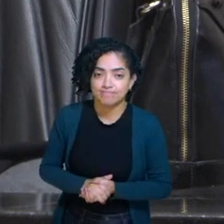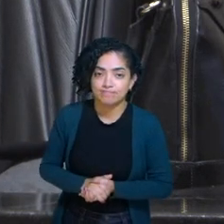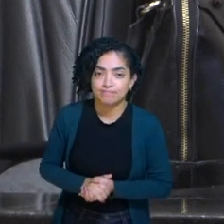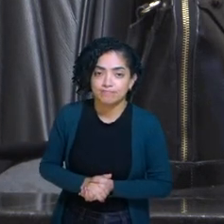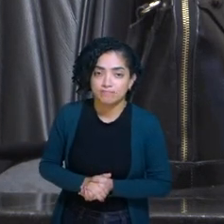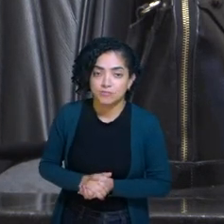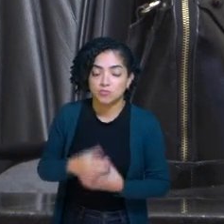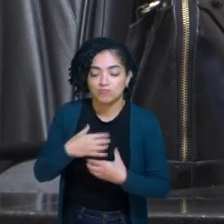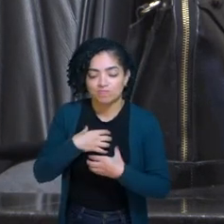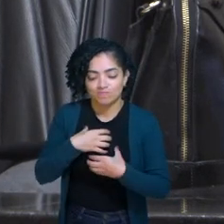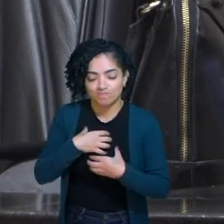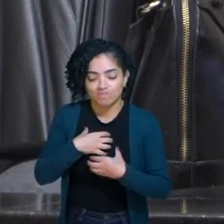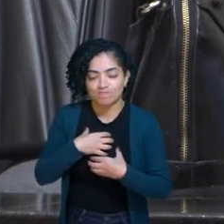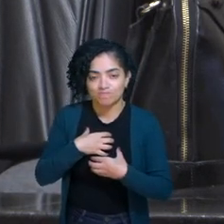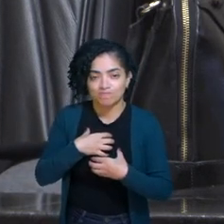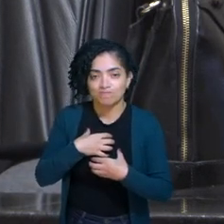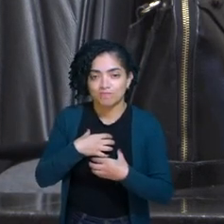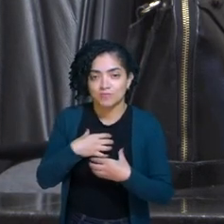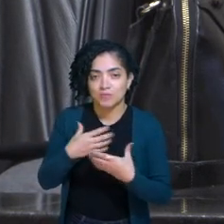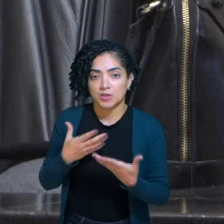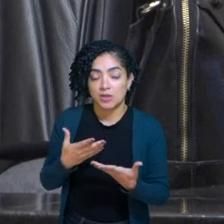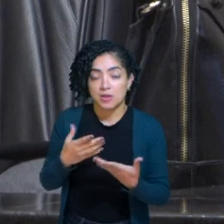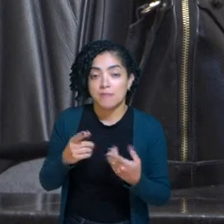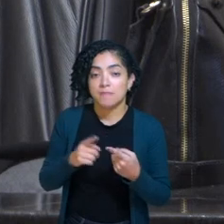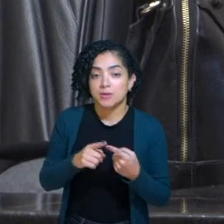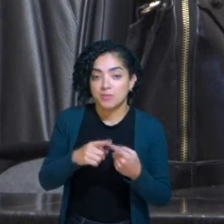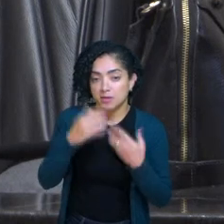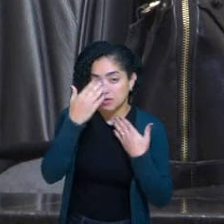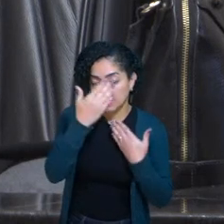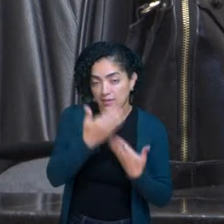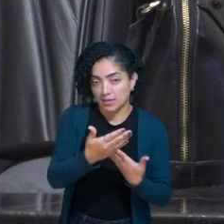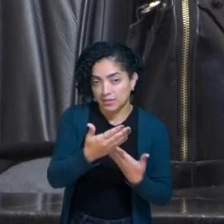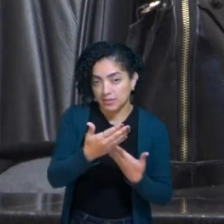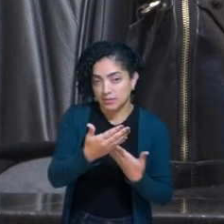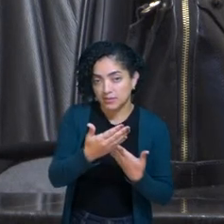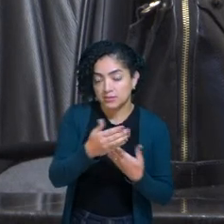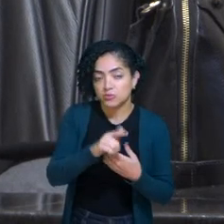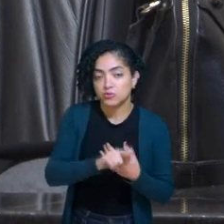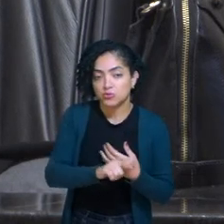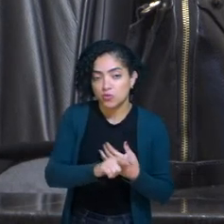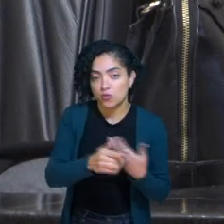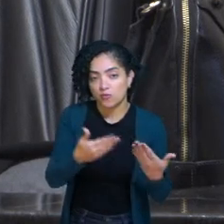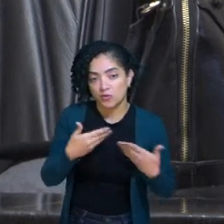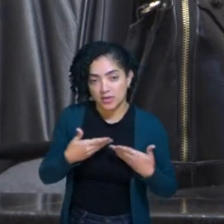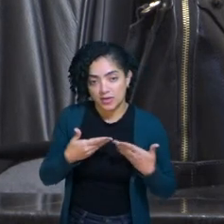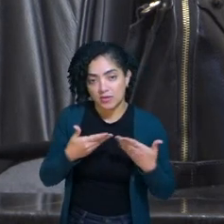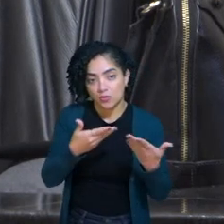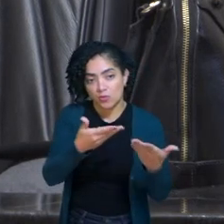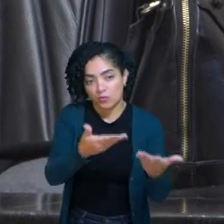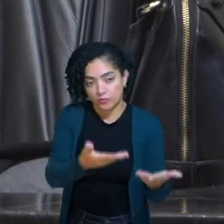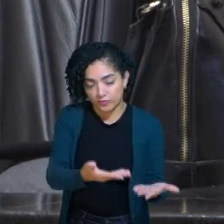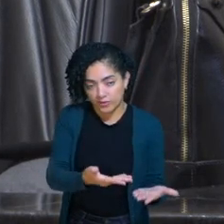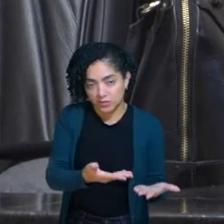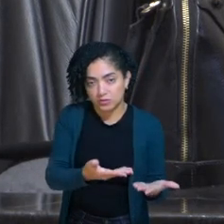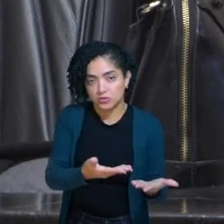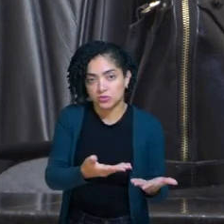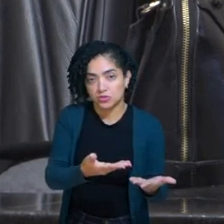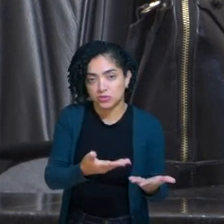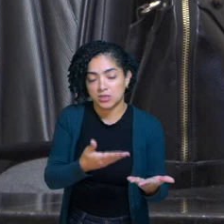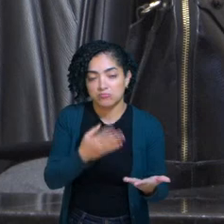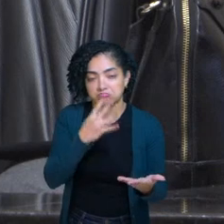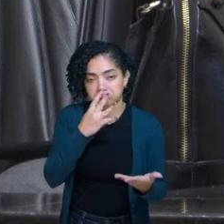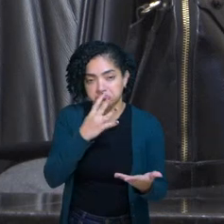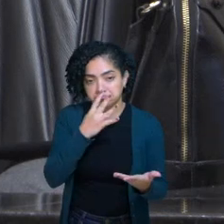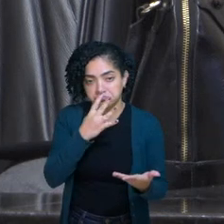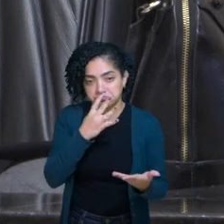sinto muito legitimada primeiro eu quero lhe agradecer imensamente o convite dizer da minha profunda admiração Não